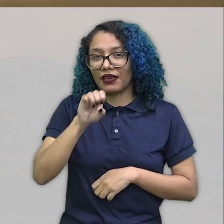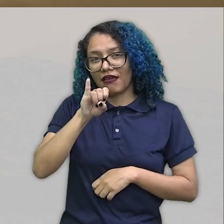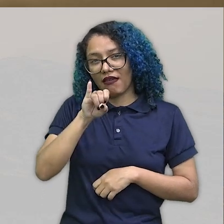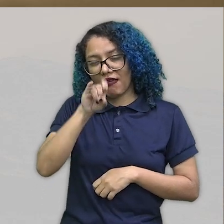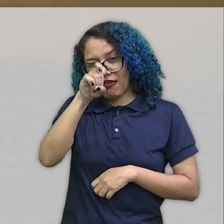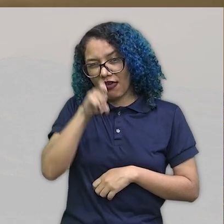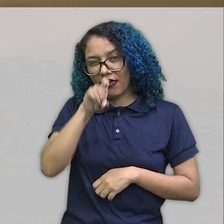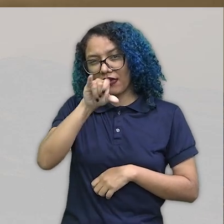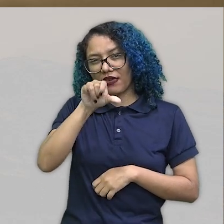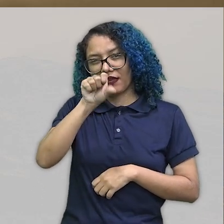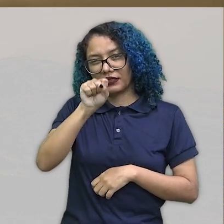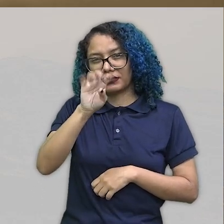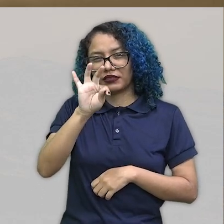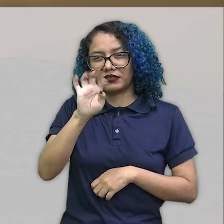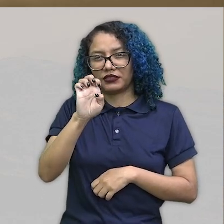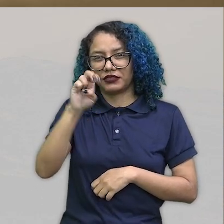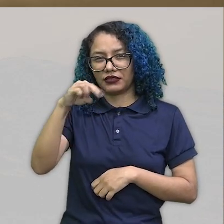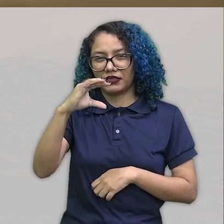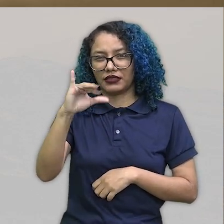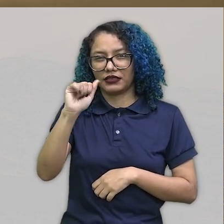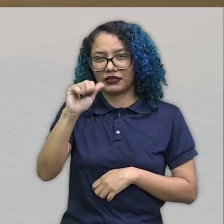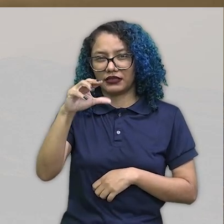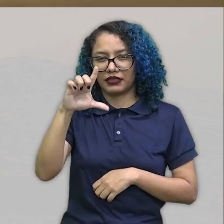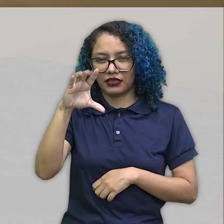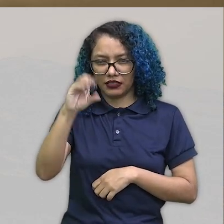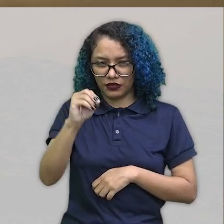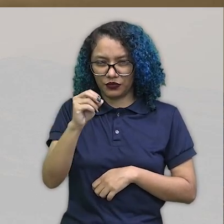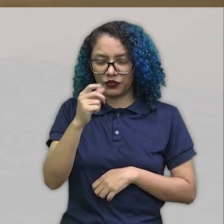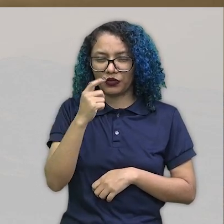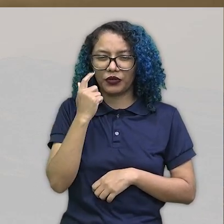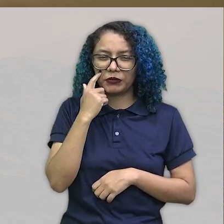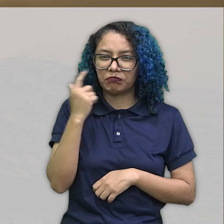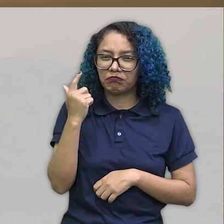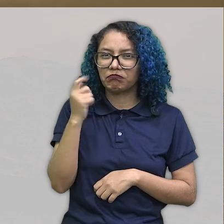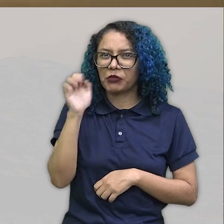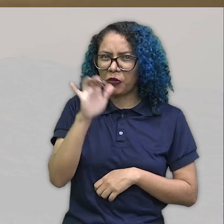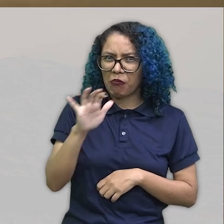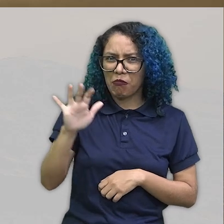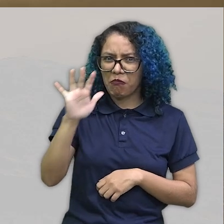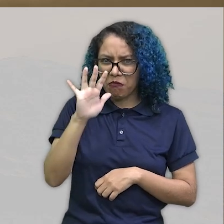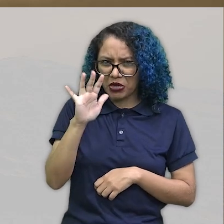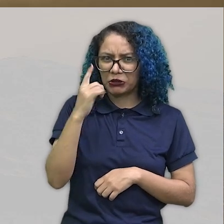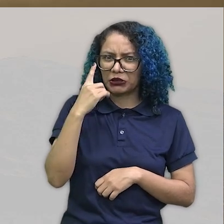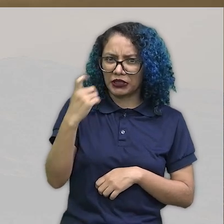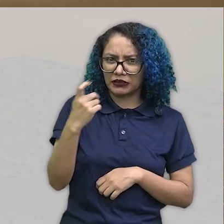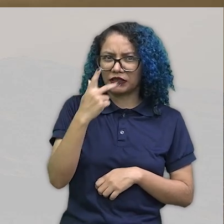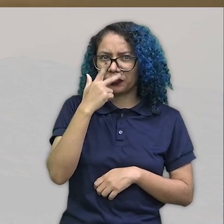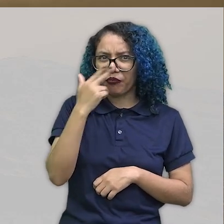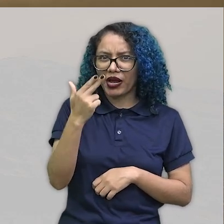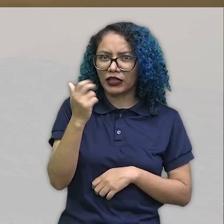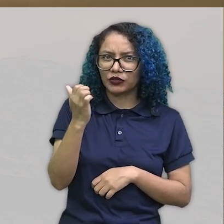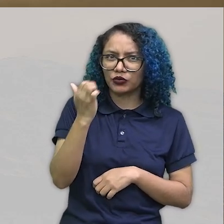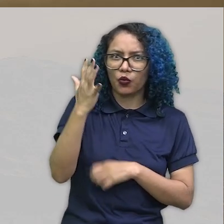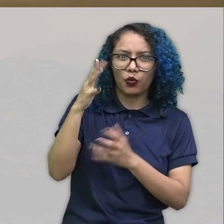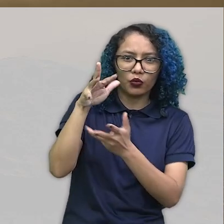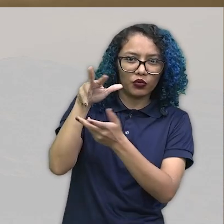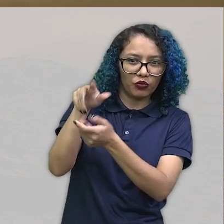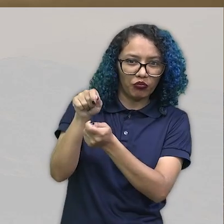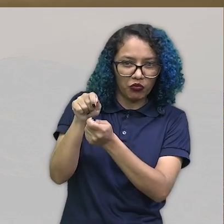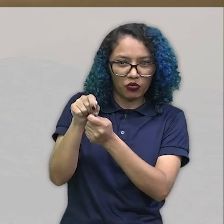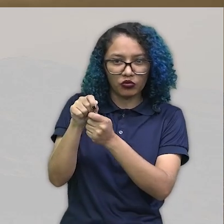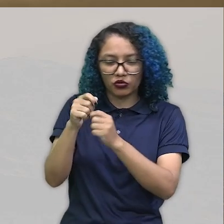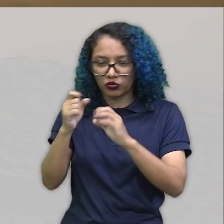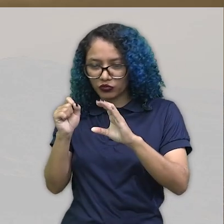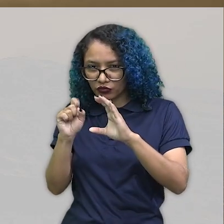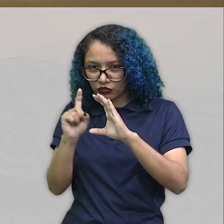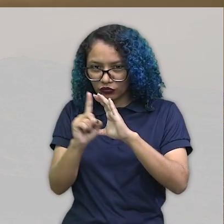existencialismo. Olha só que imagem interessante aqui, né? Parece que eu estou saindo de dentro de um portal, né? Vindo de um outro mundo, mas é essa a ideia mesmo do